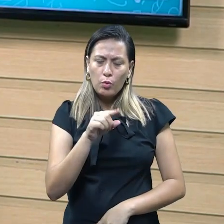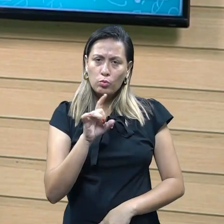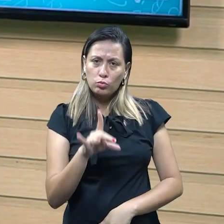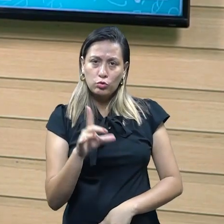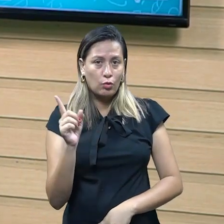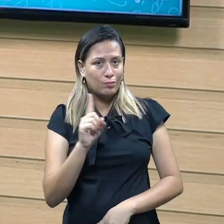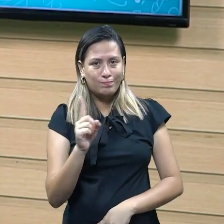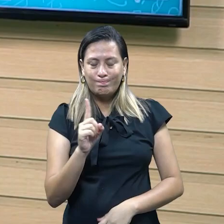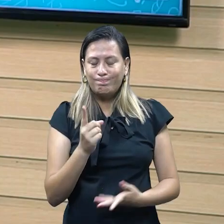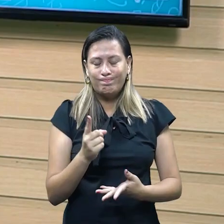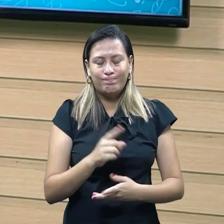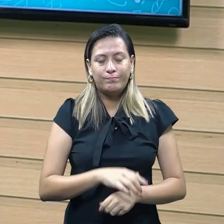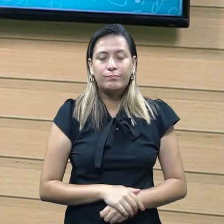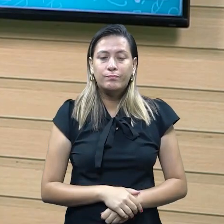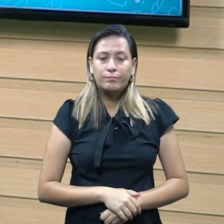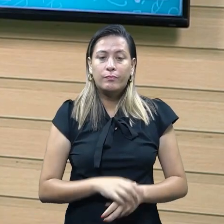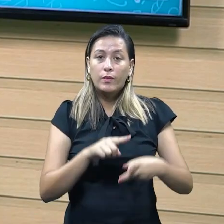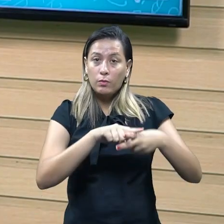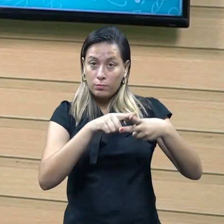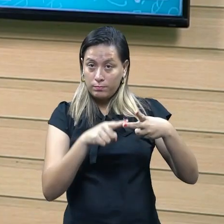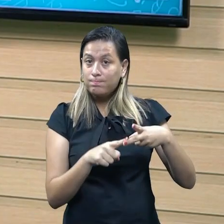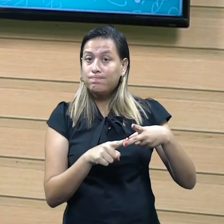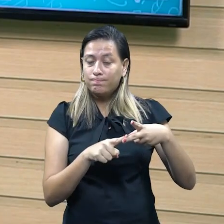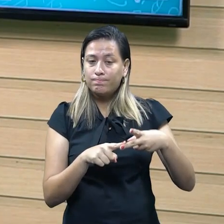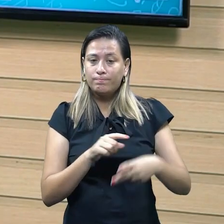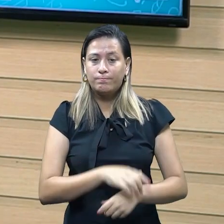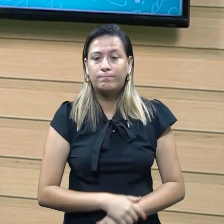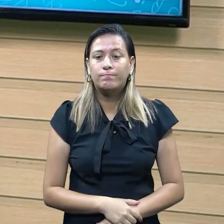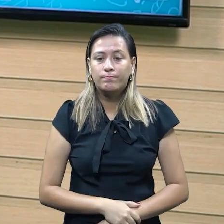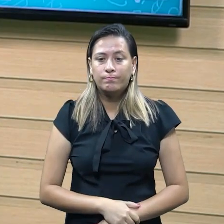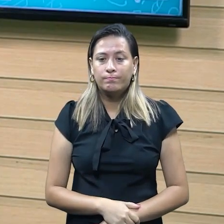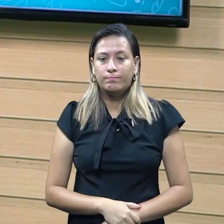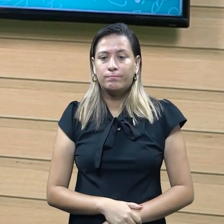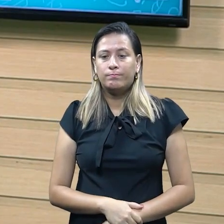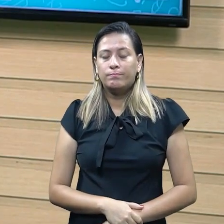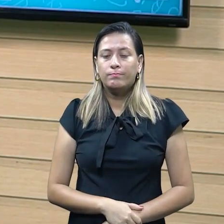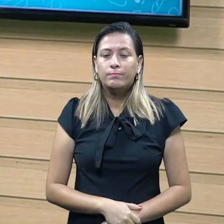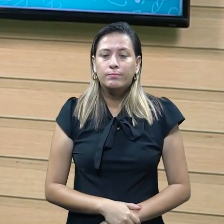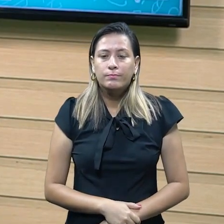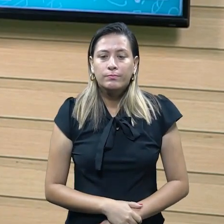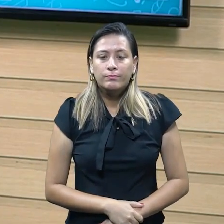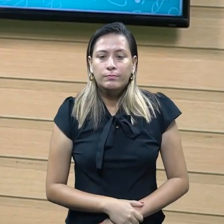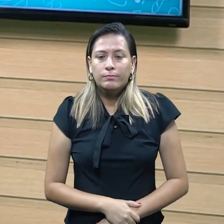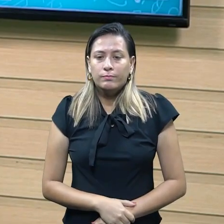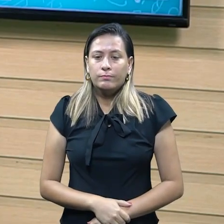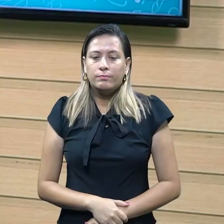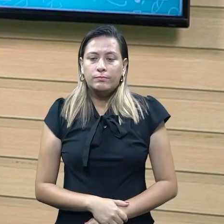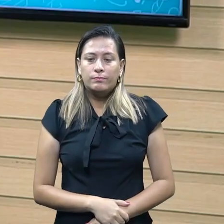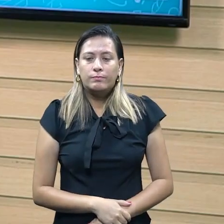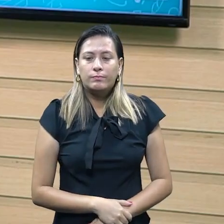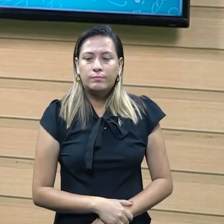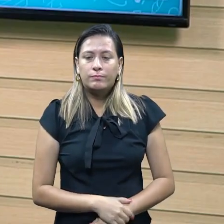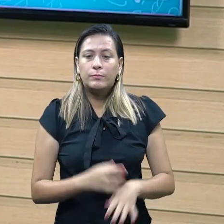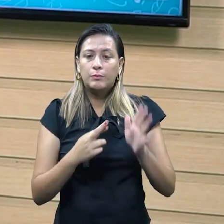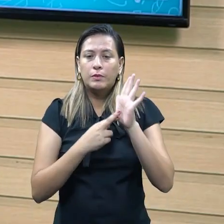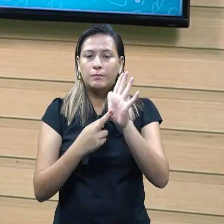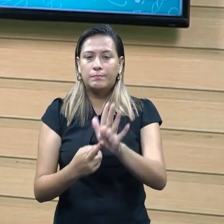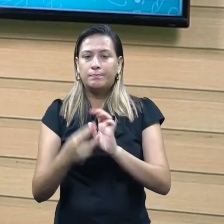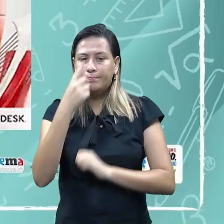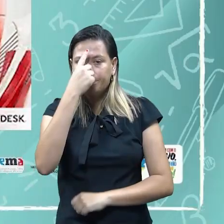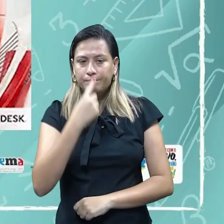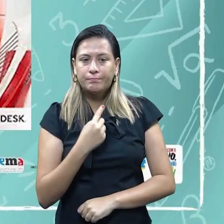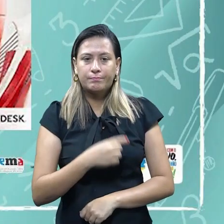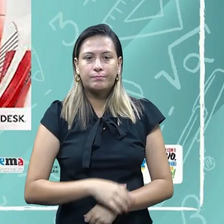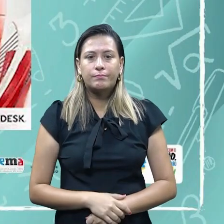ponto com 3 informações. Nós vamos ter agora uma abertura angular, como está representado aqui nessa